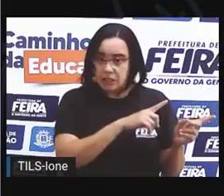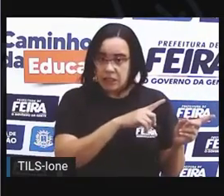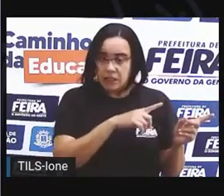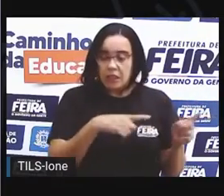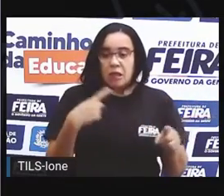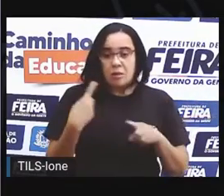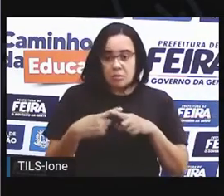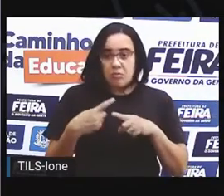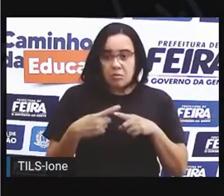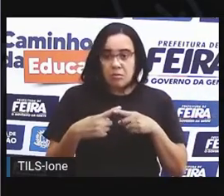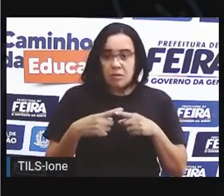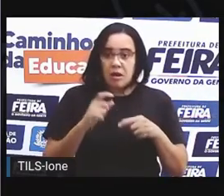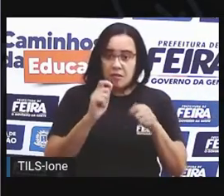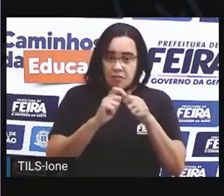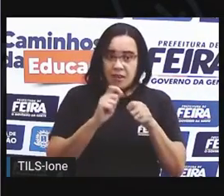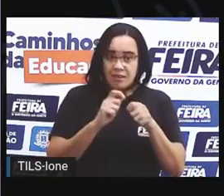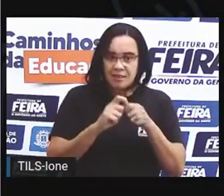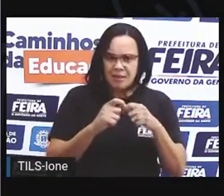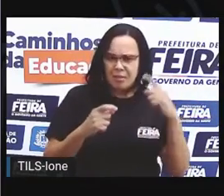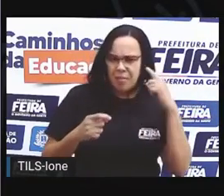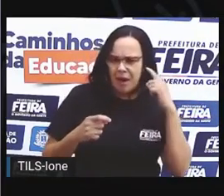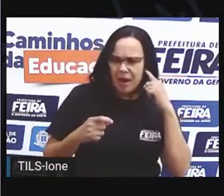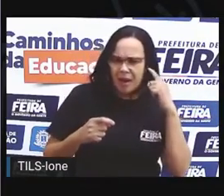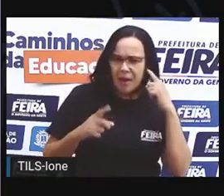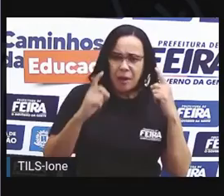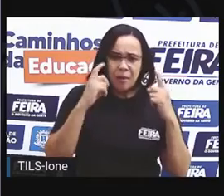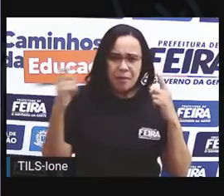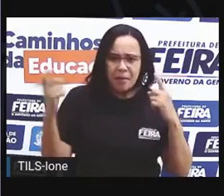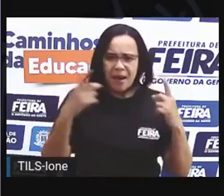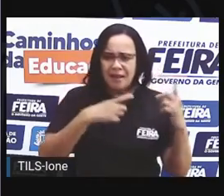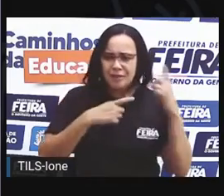achar e de fazer. Mas ele é muito bacana, olha.